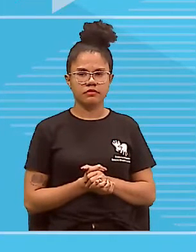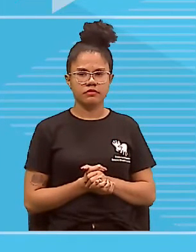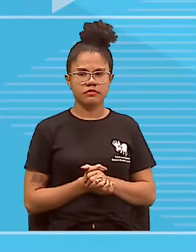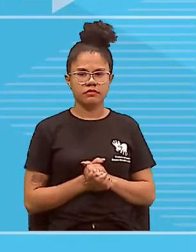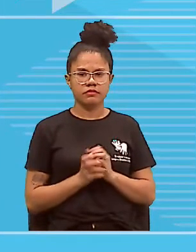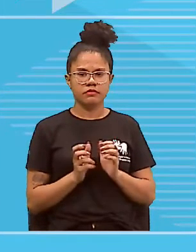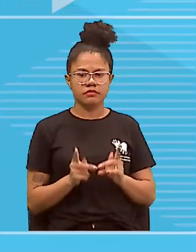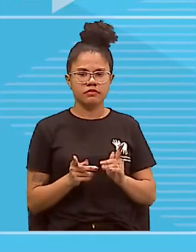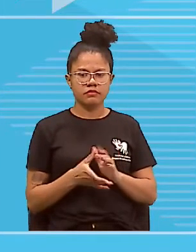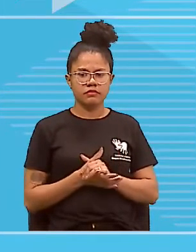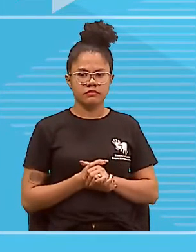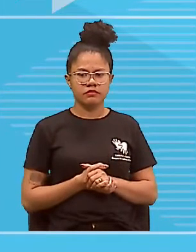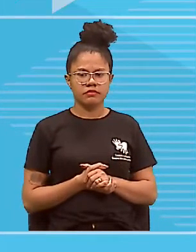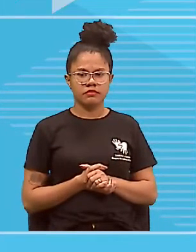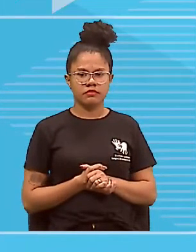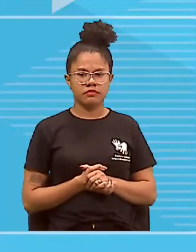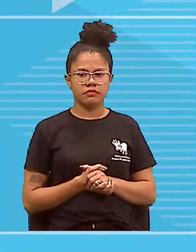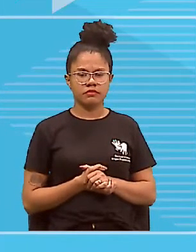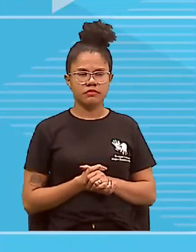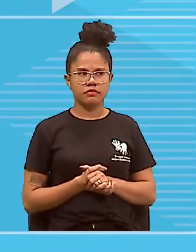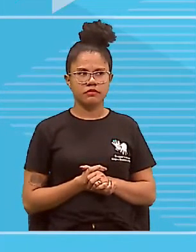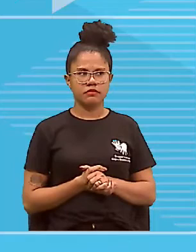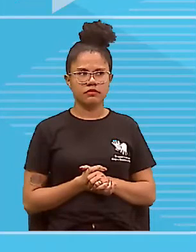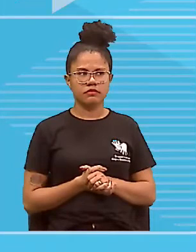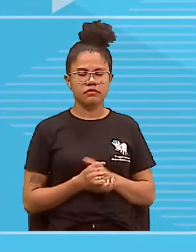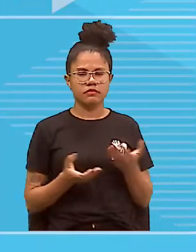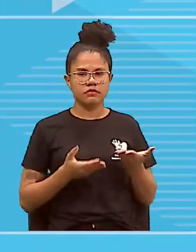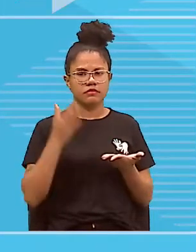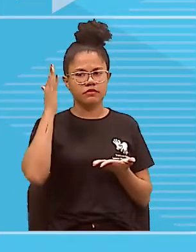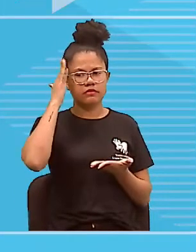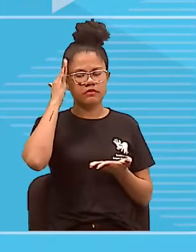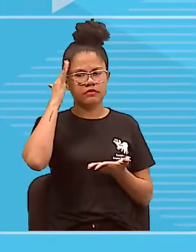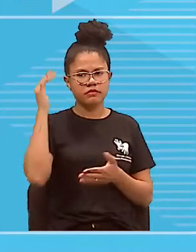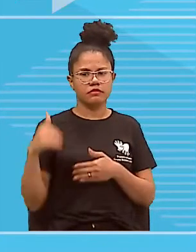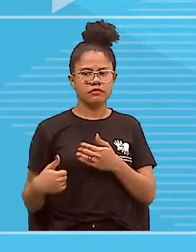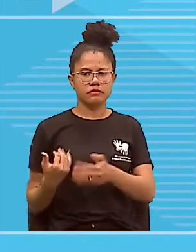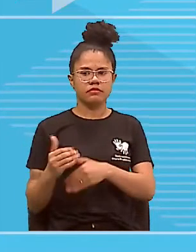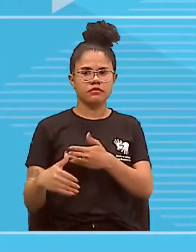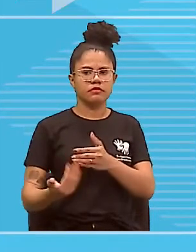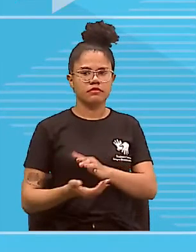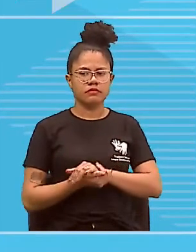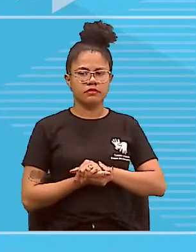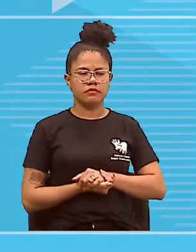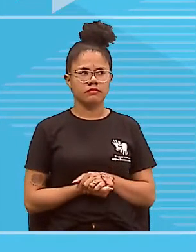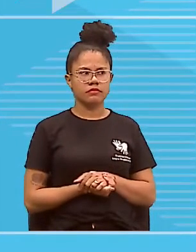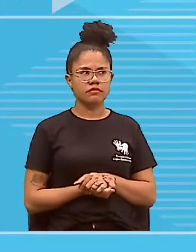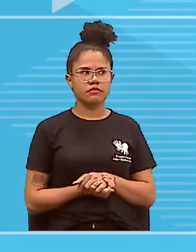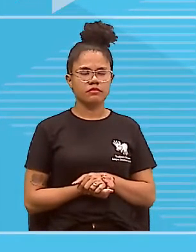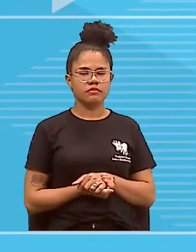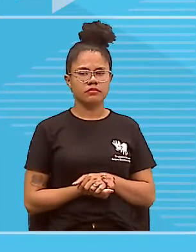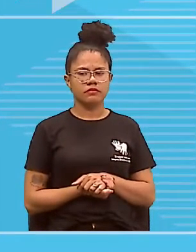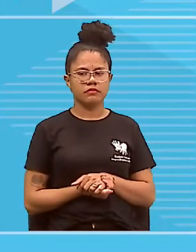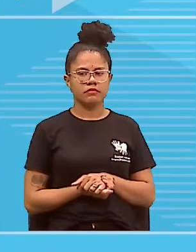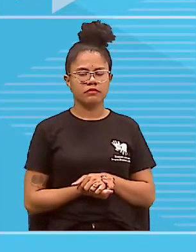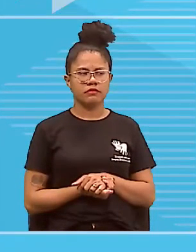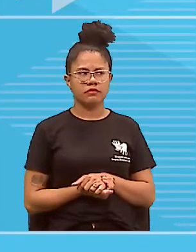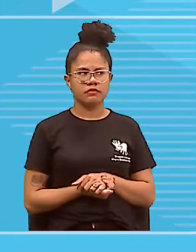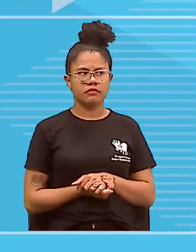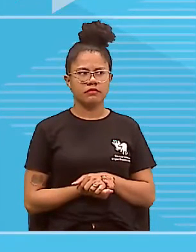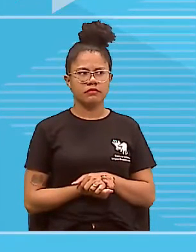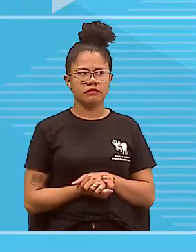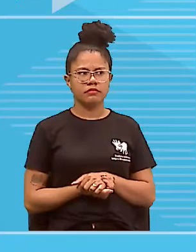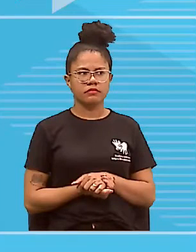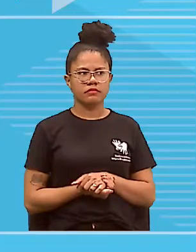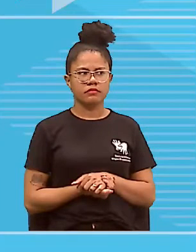beleza galerinha vamos entender então que o processo ele primeiro emitiu